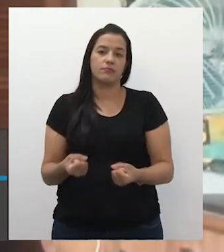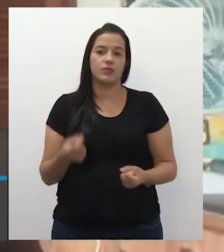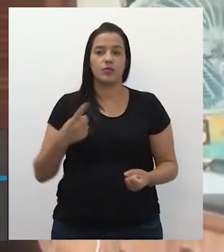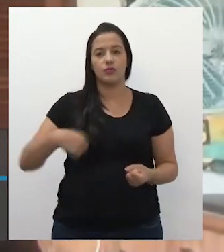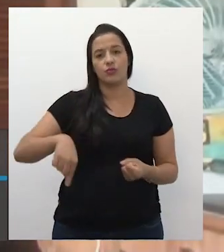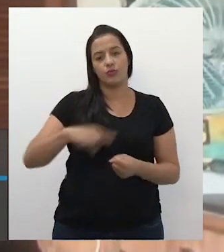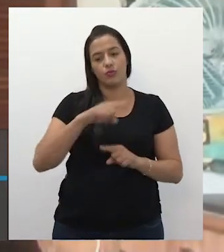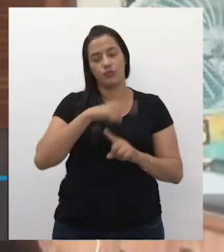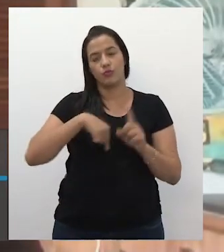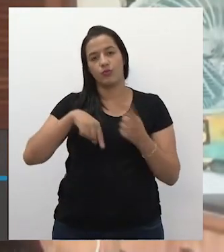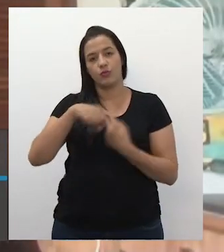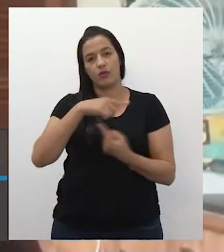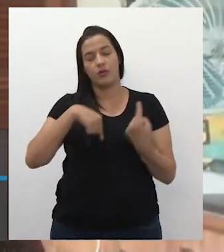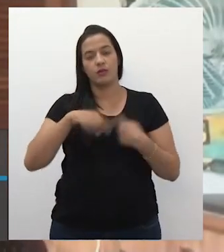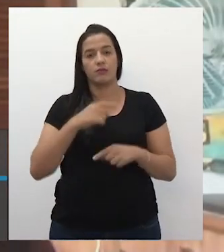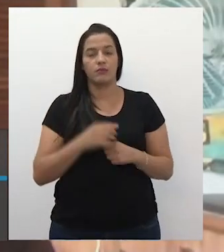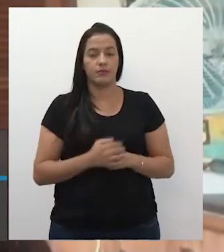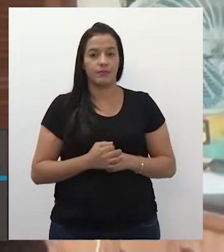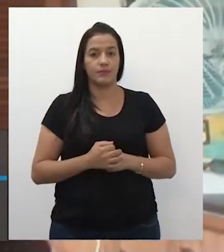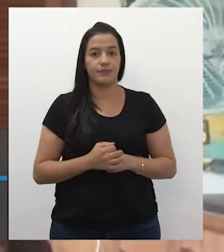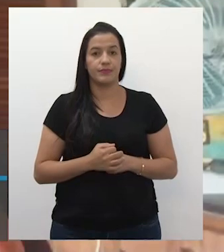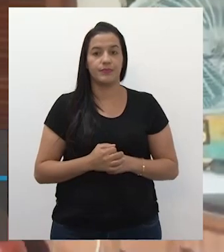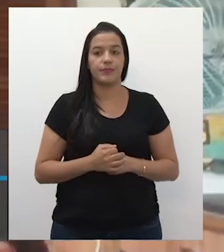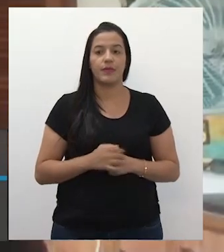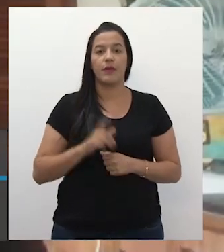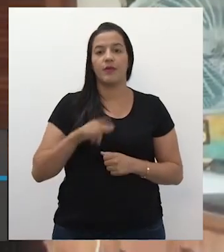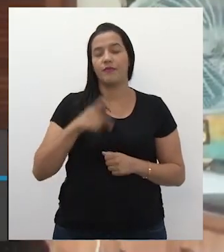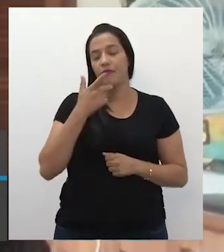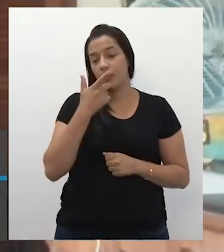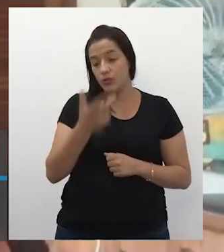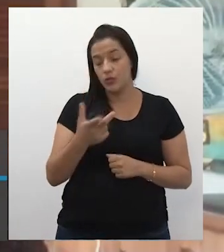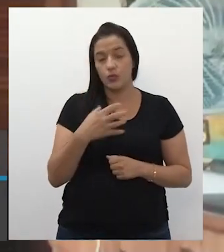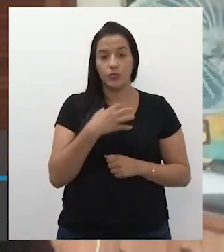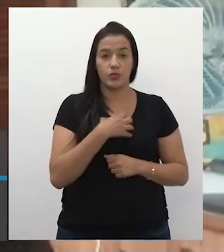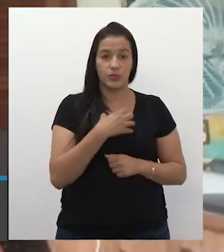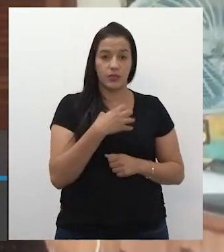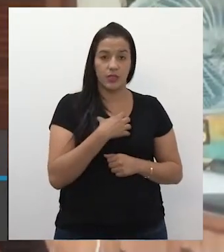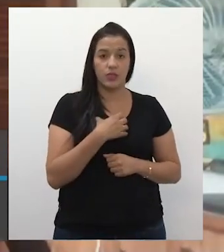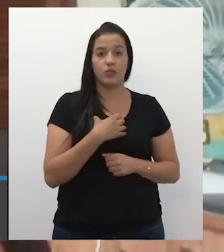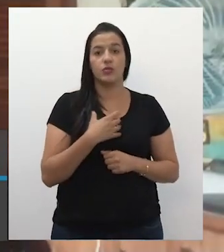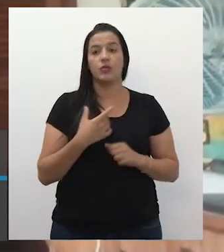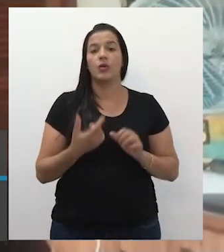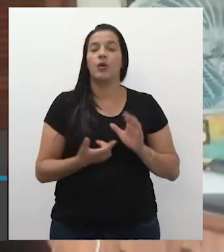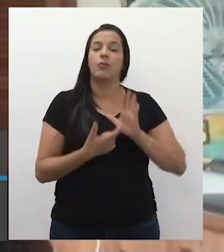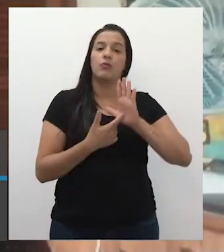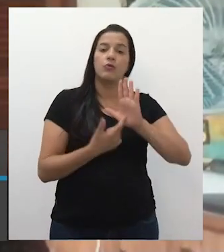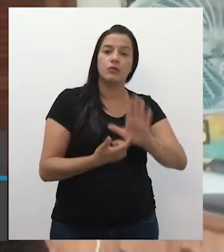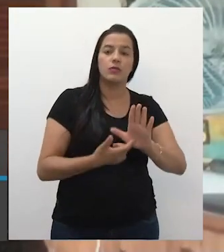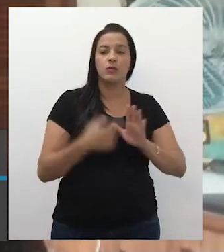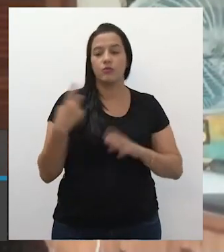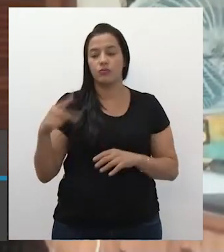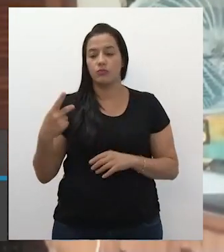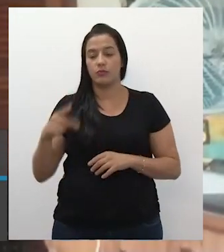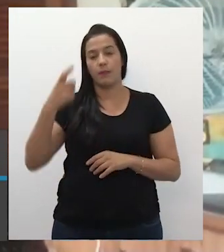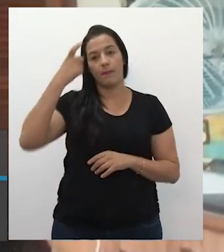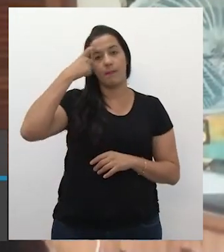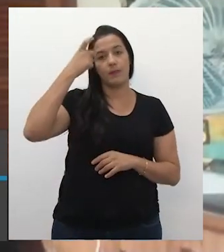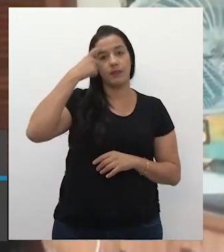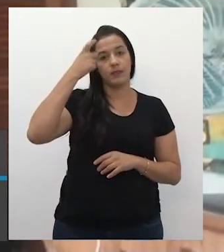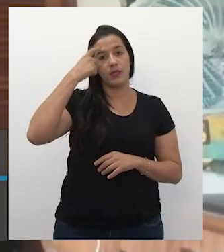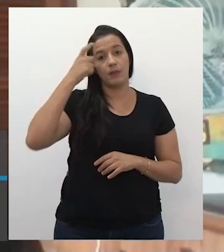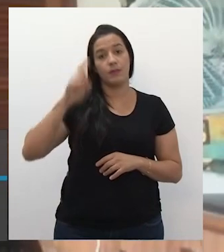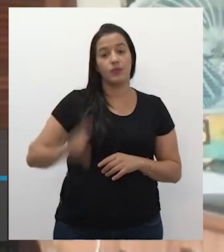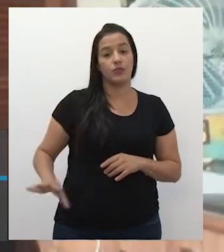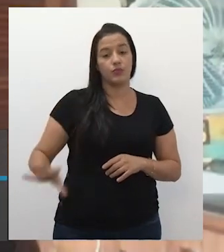seus relacionamentos, né? Falando aquilo que sente, trazendo o seu pensamento, a sua forma de pensar de